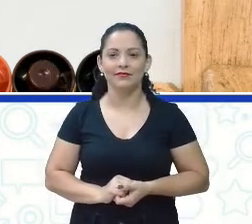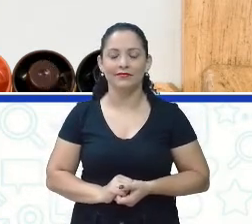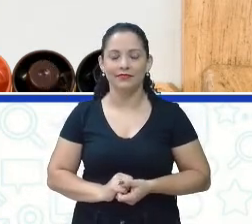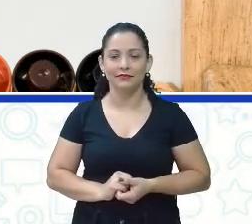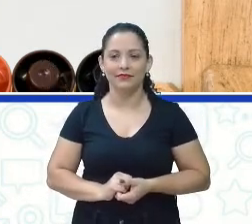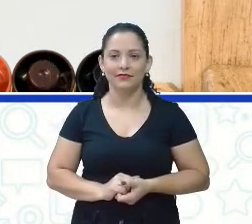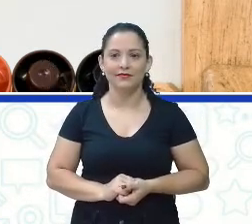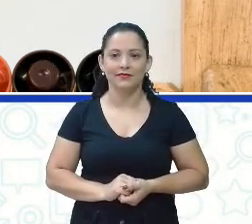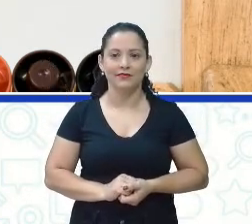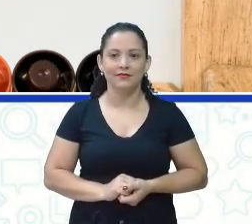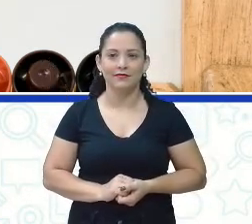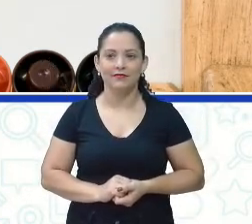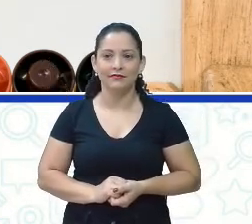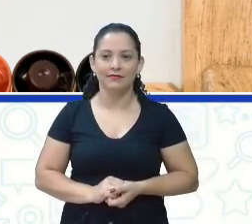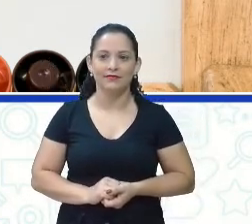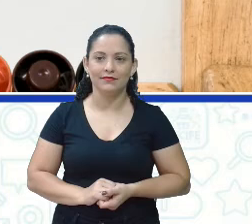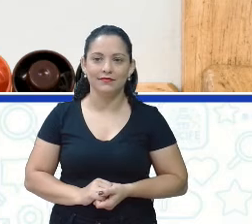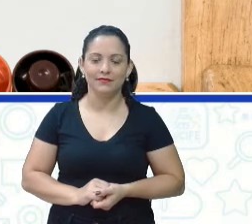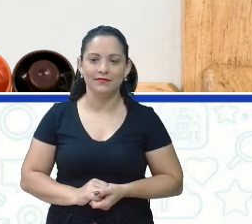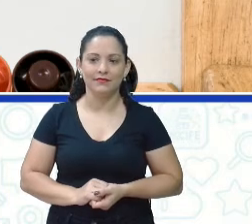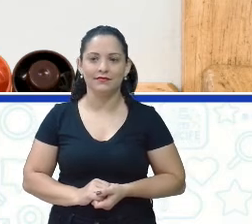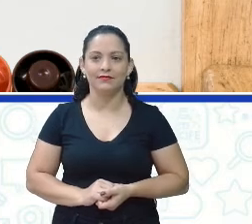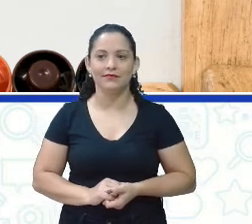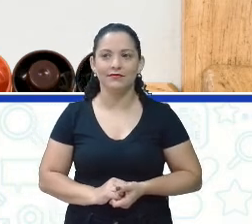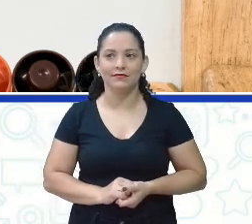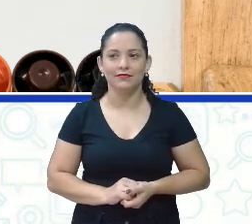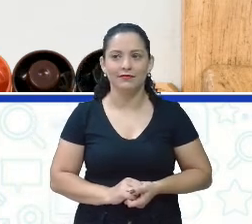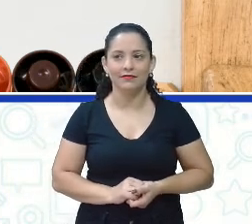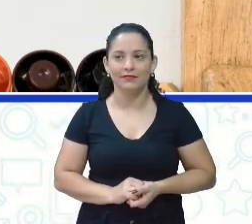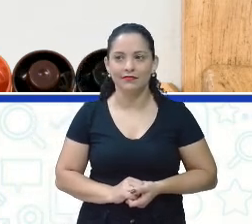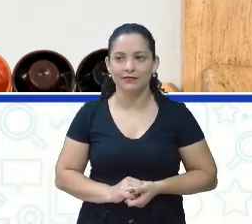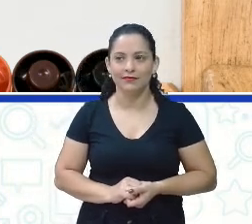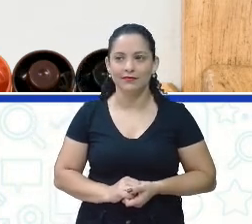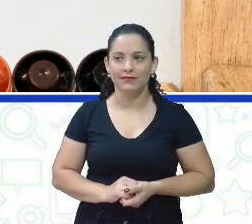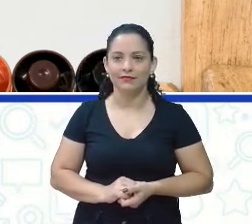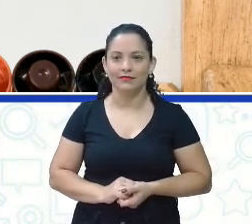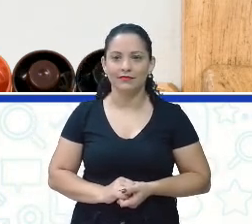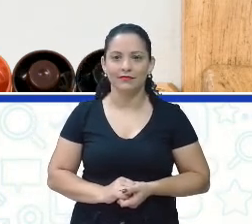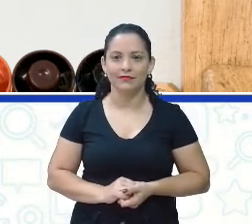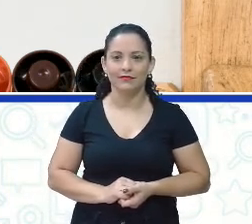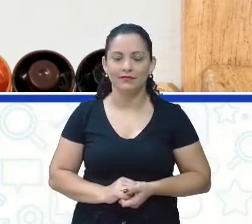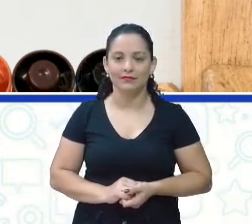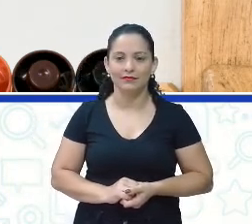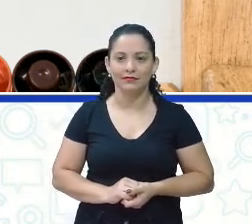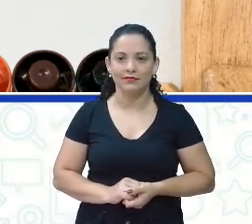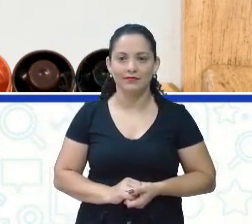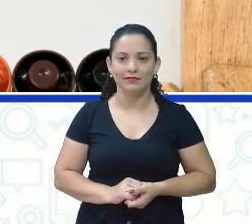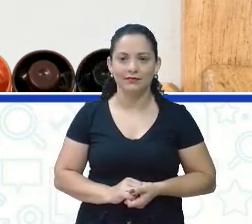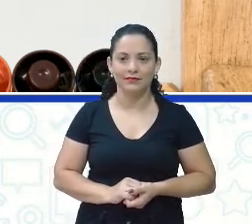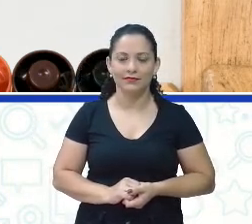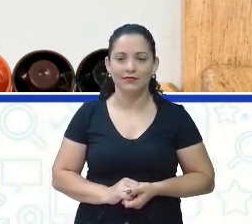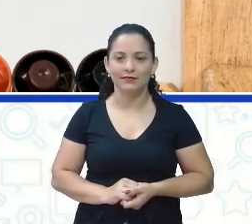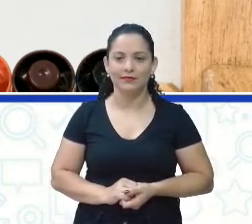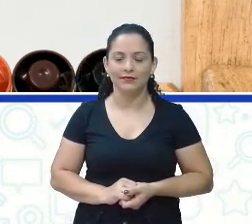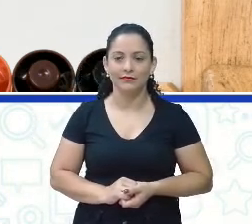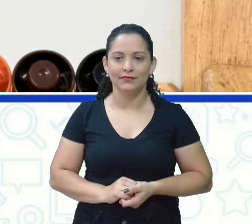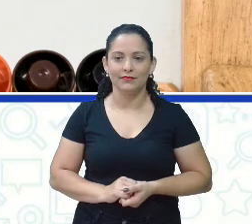He is. She is. It is. We